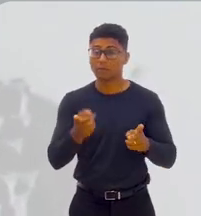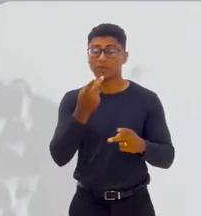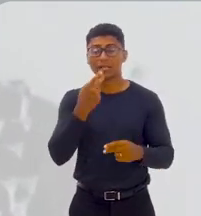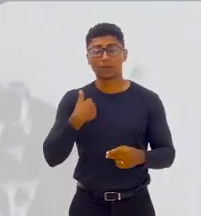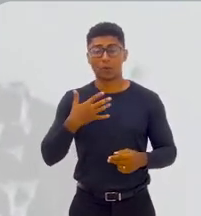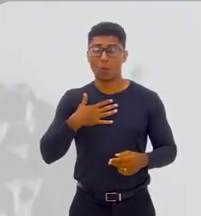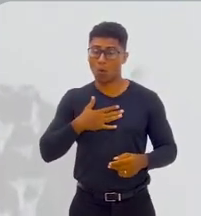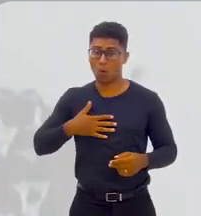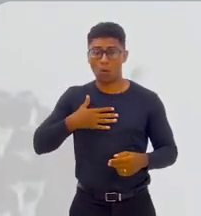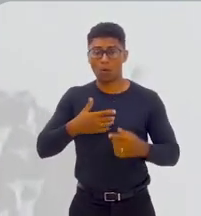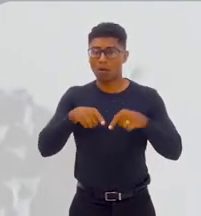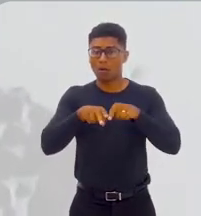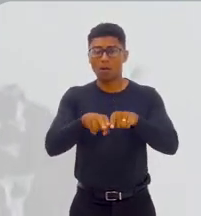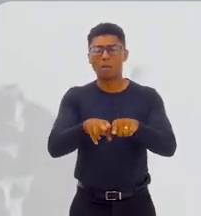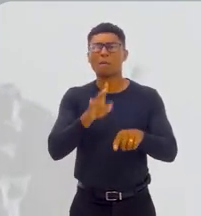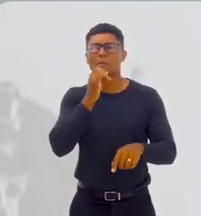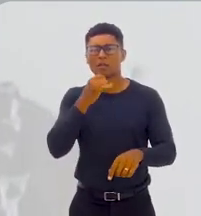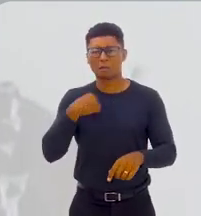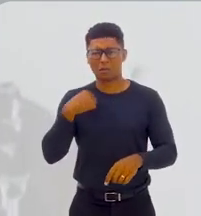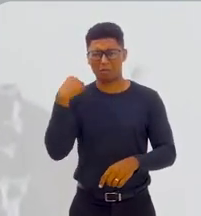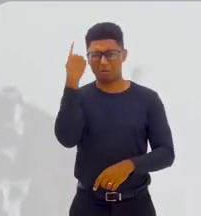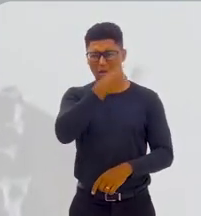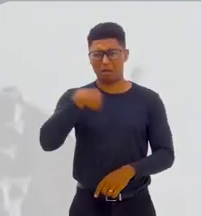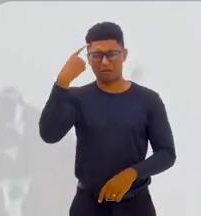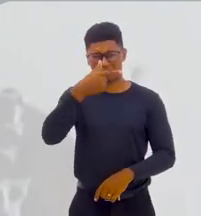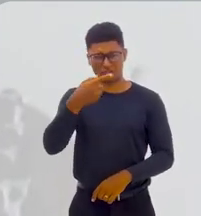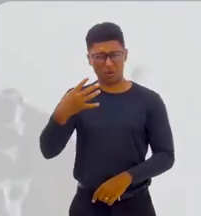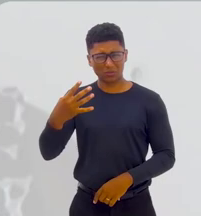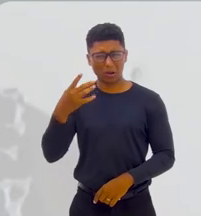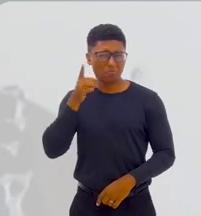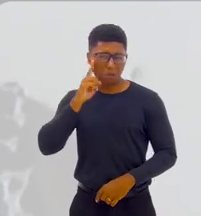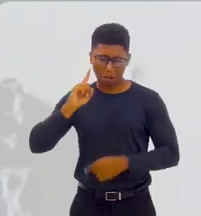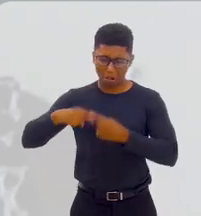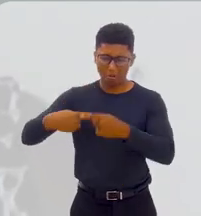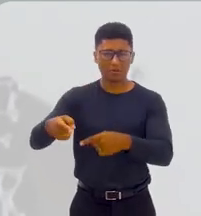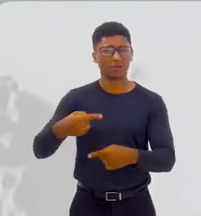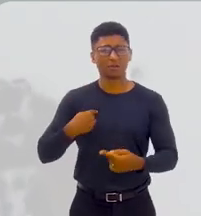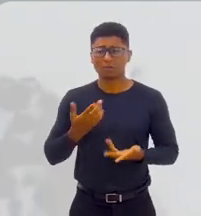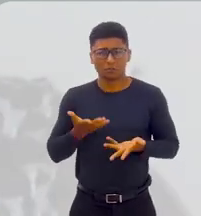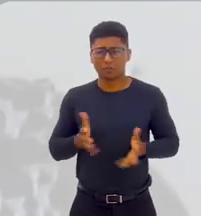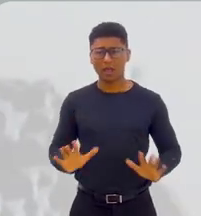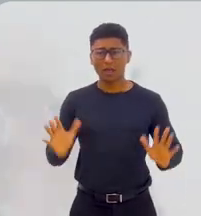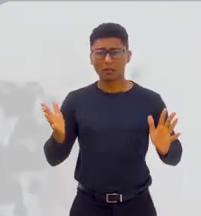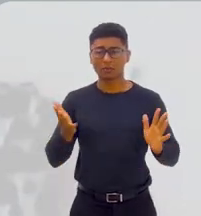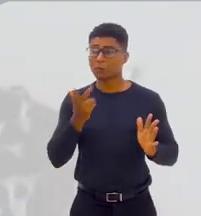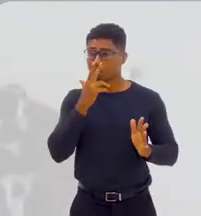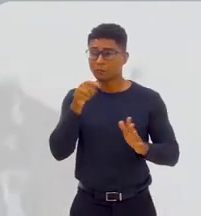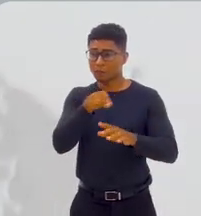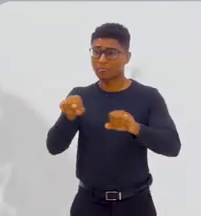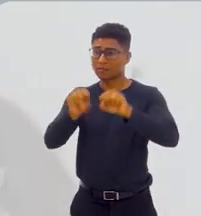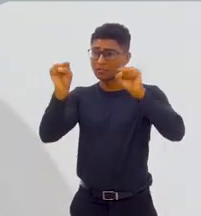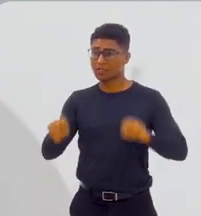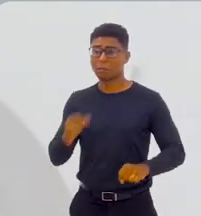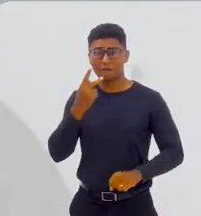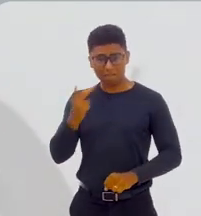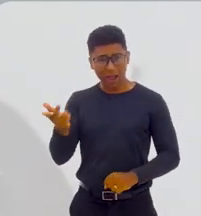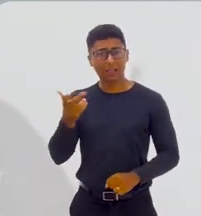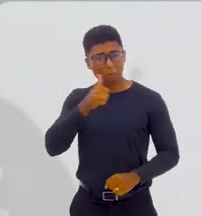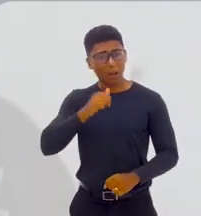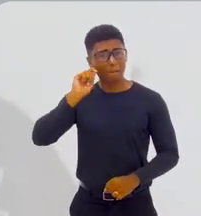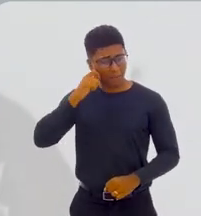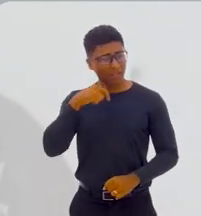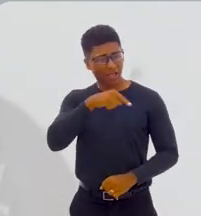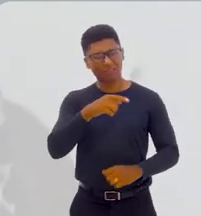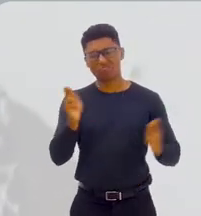gosto muito de transar, mas eu não quero transar 24 horas por dia, né? Porque isso é a forma como o sistema fala de mulheres